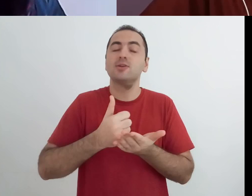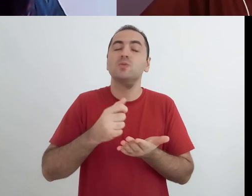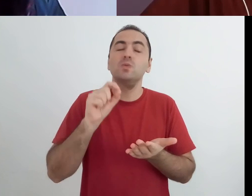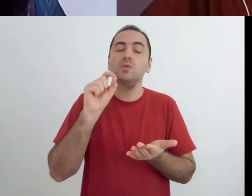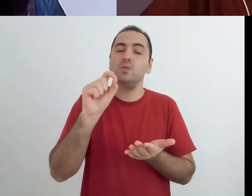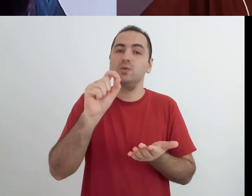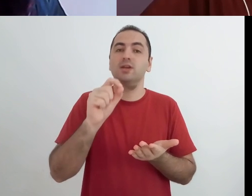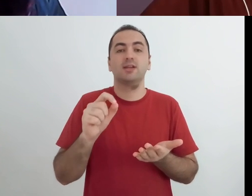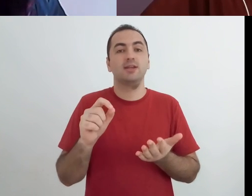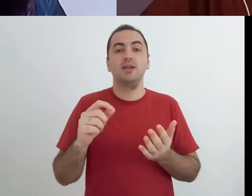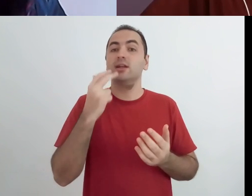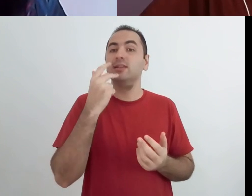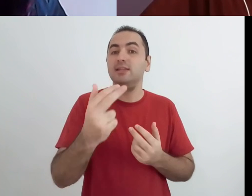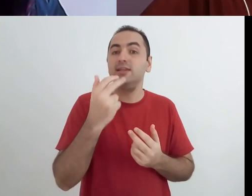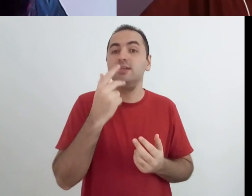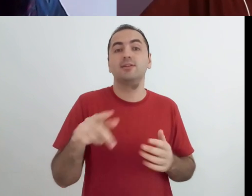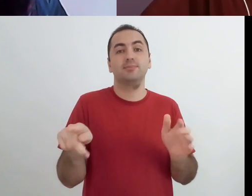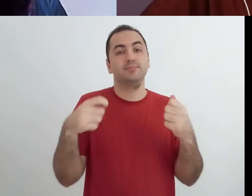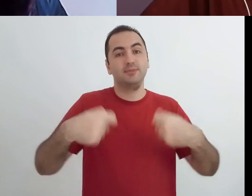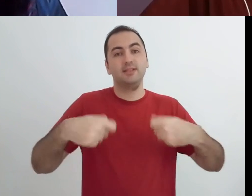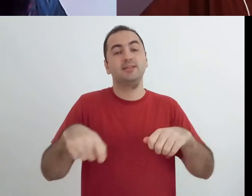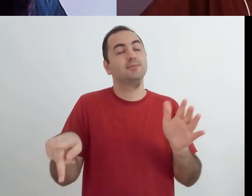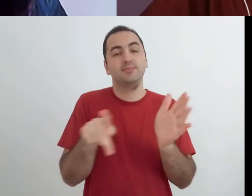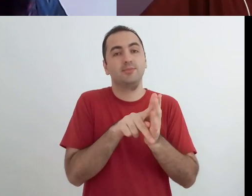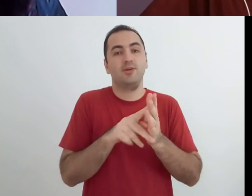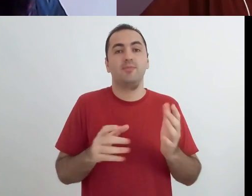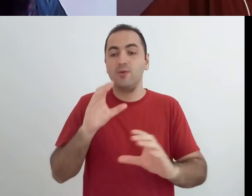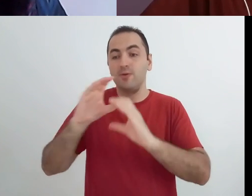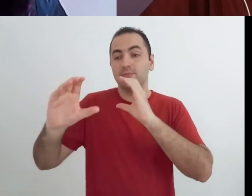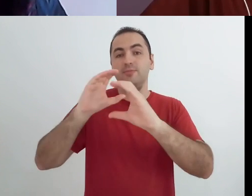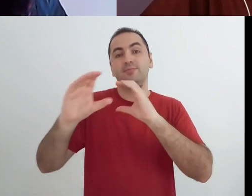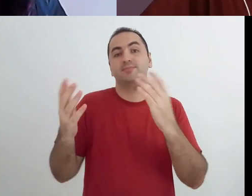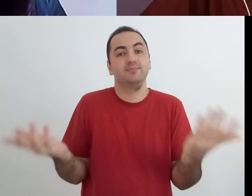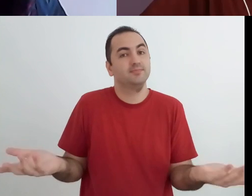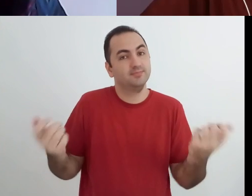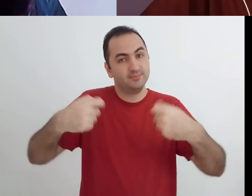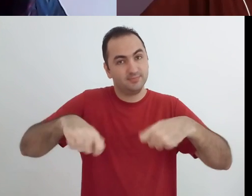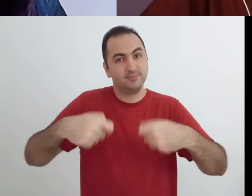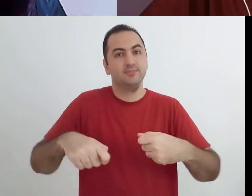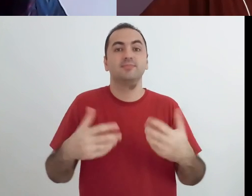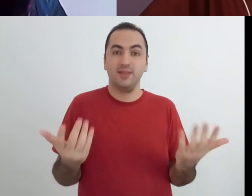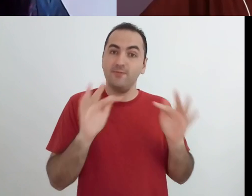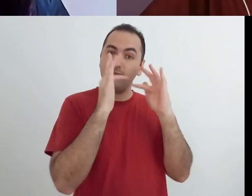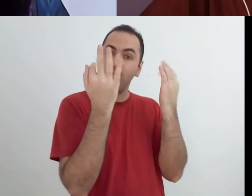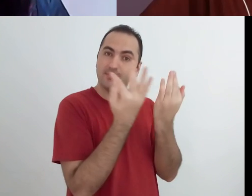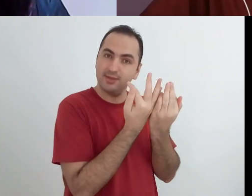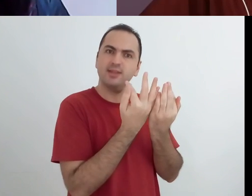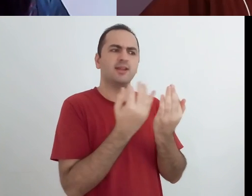poder crescer é ela poder se comunicar. E a família tem um papel muito importante